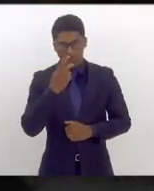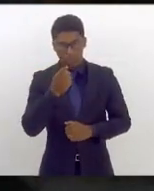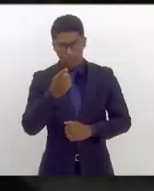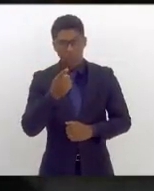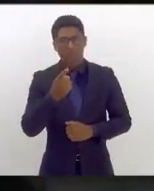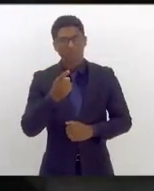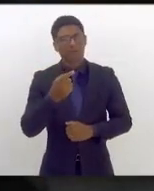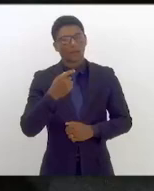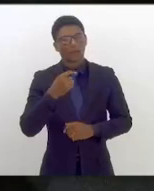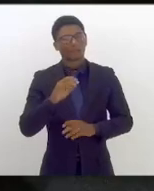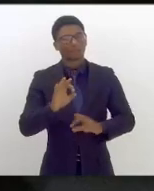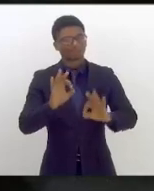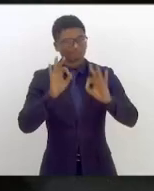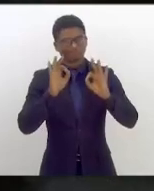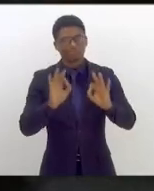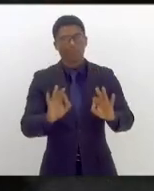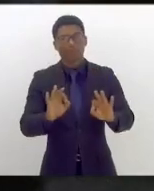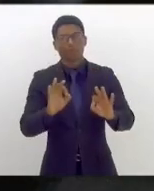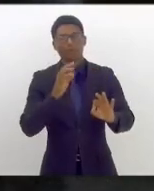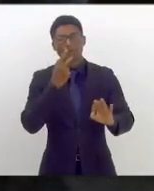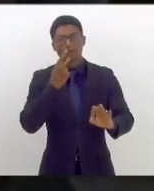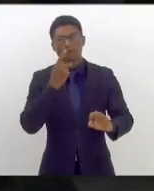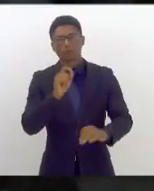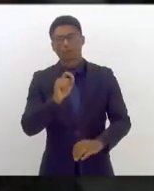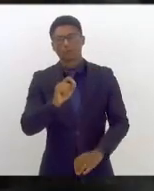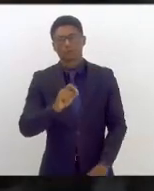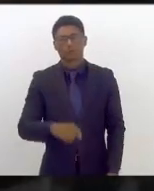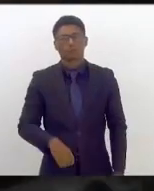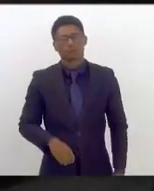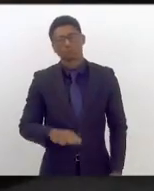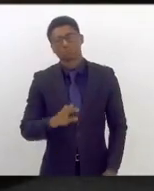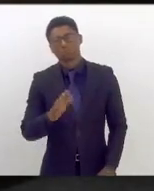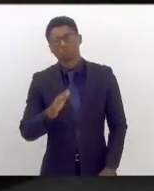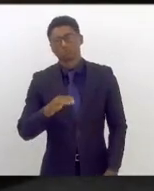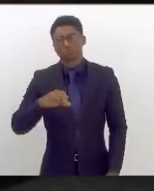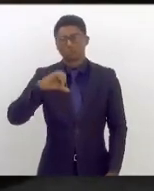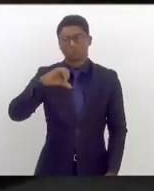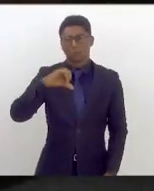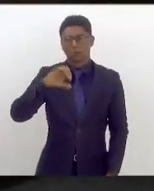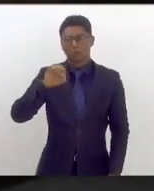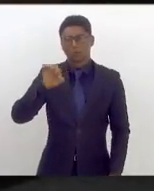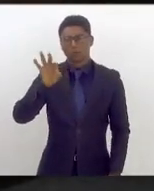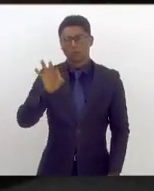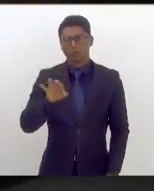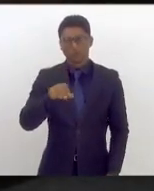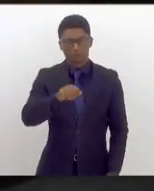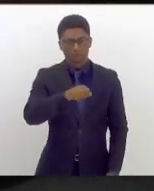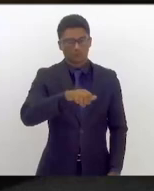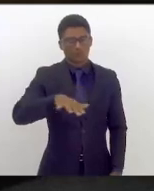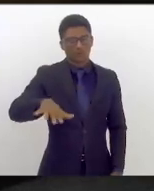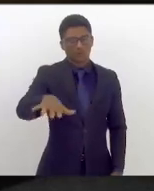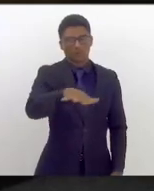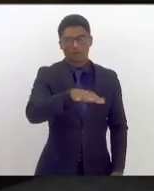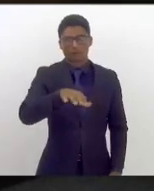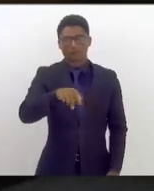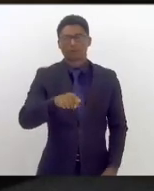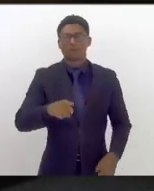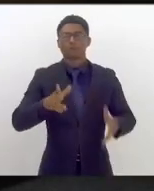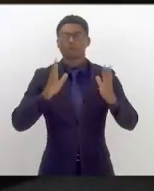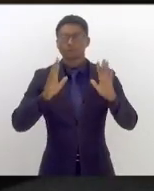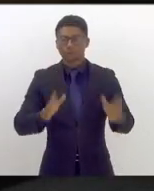presidente que 90 e 90% dessa área ela já é área